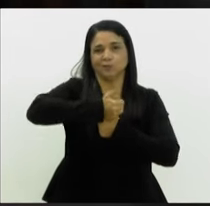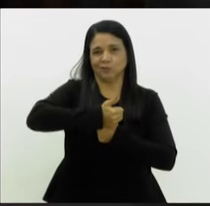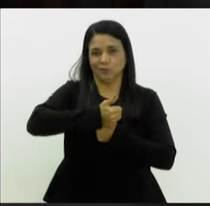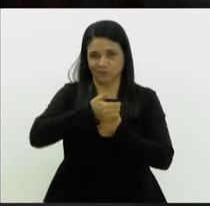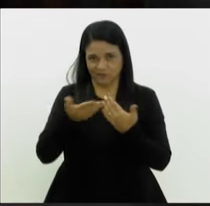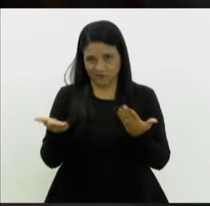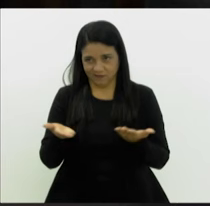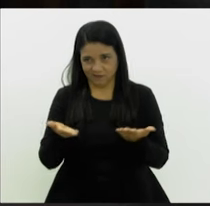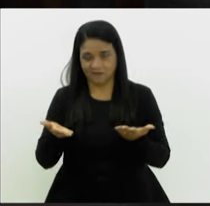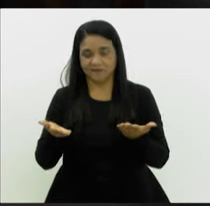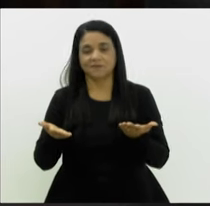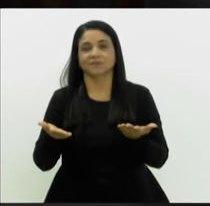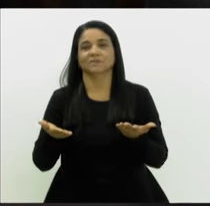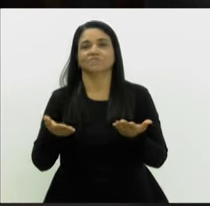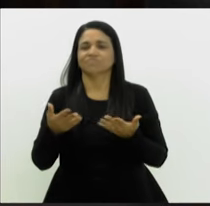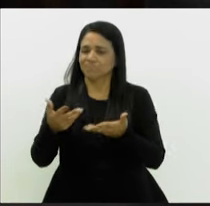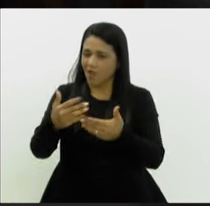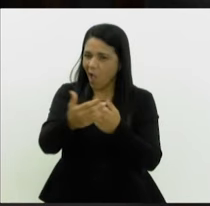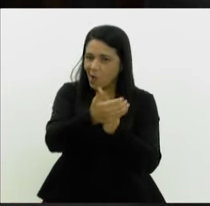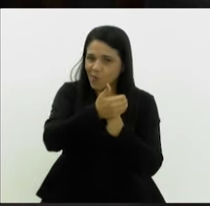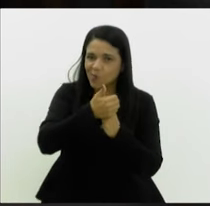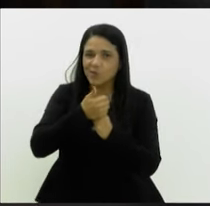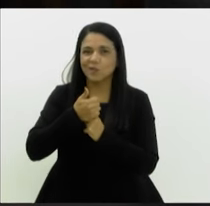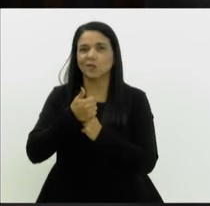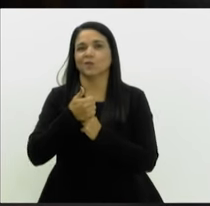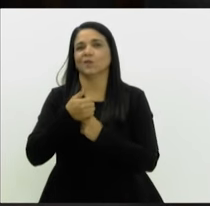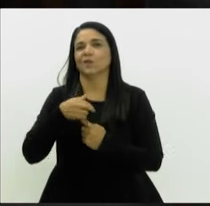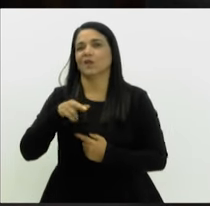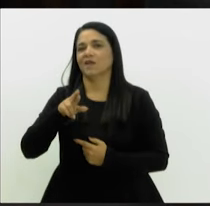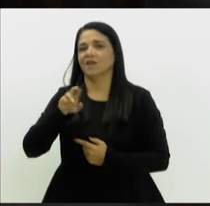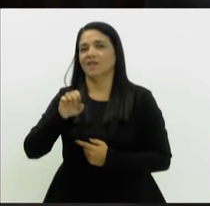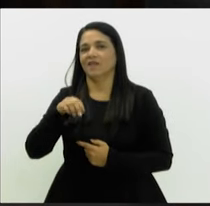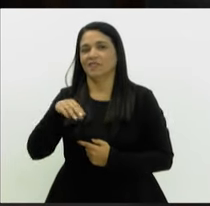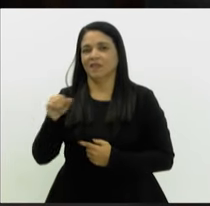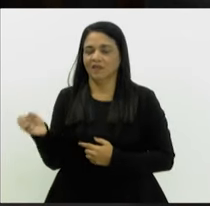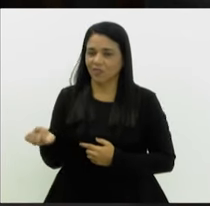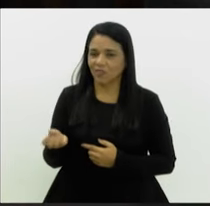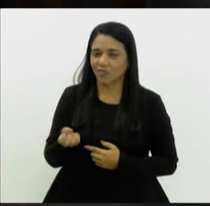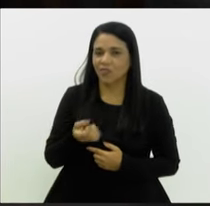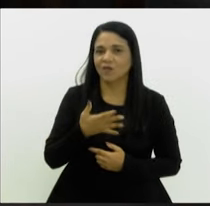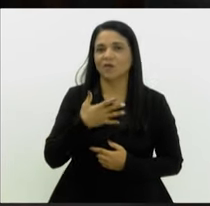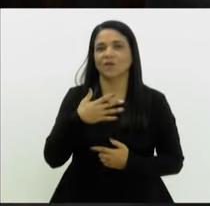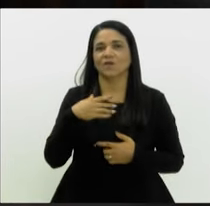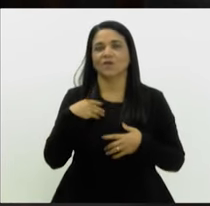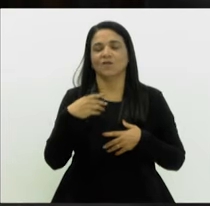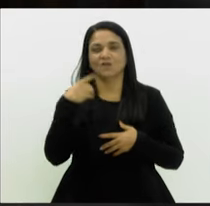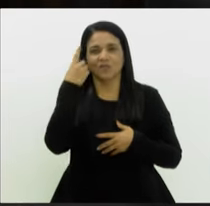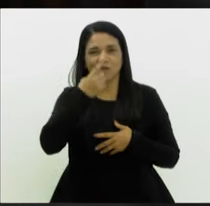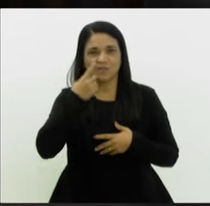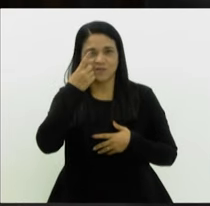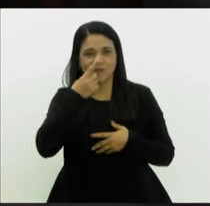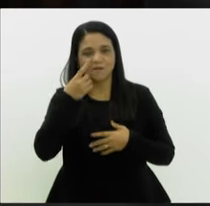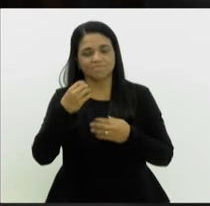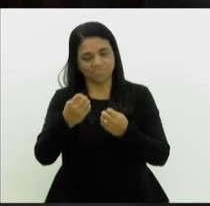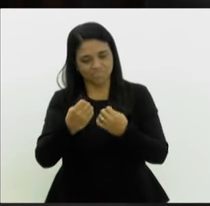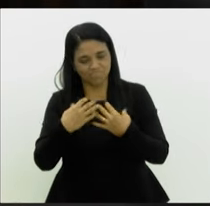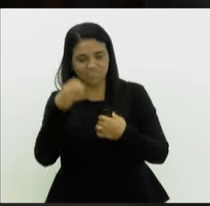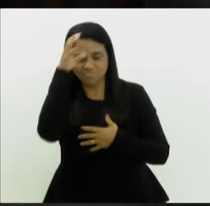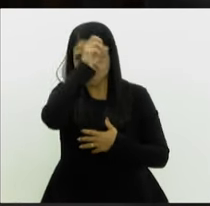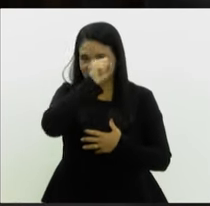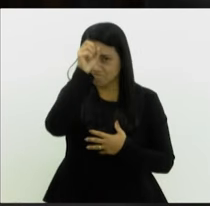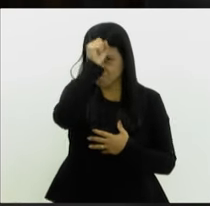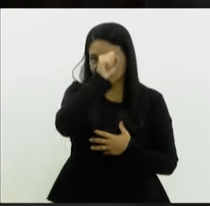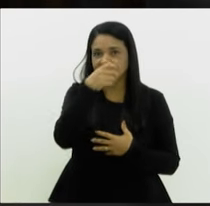Renan, conosco, é sempre muito bom ter um novo parlamentar com a gente aqui aprendendo e nos ensinando diariamente. Deputado